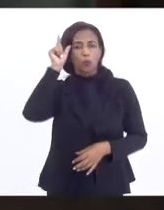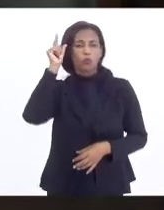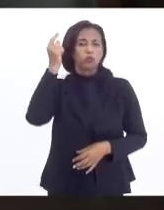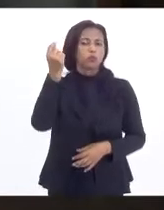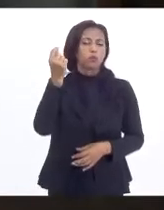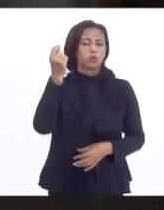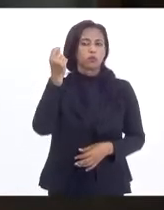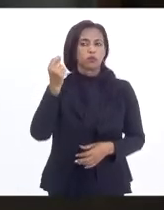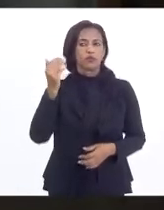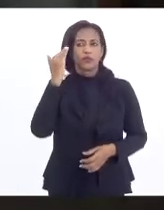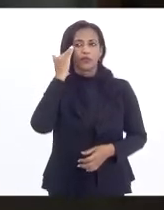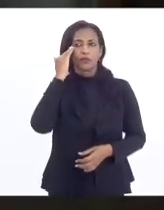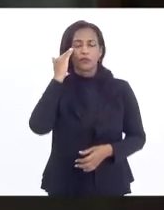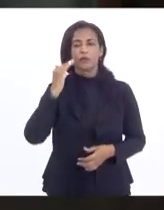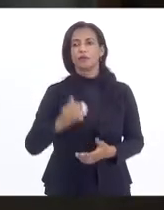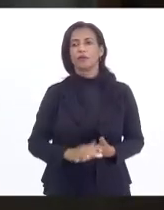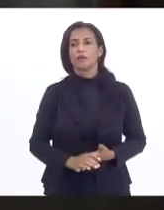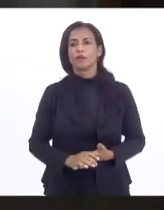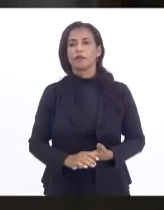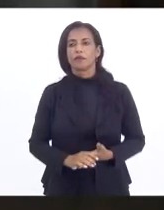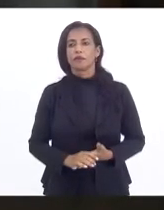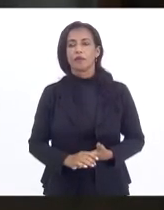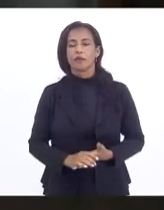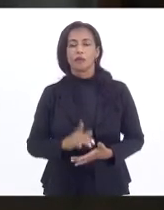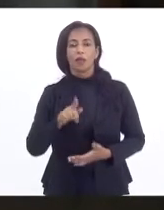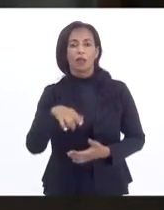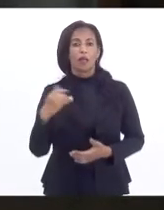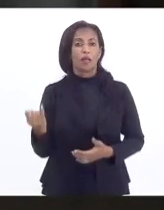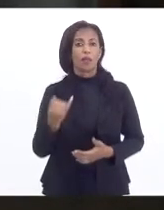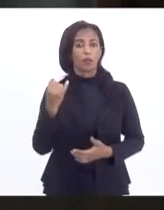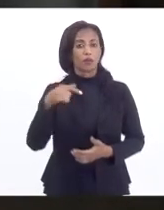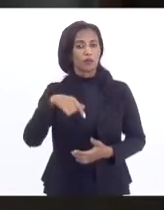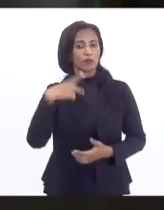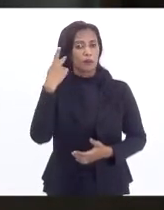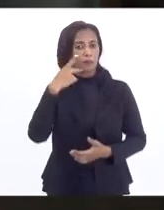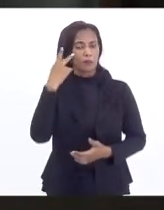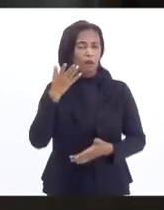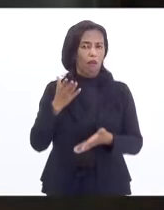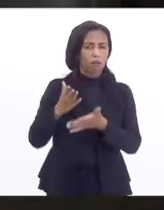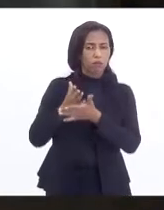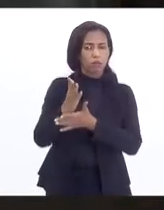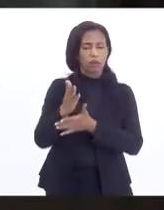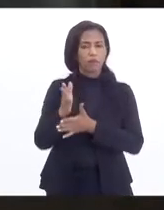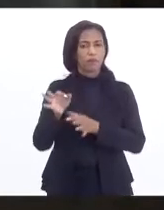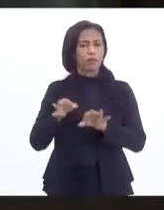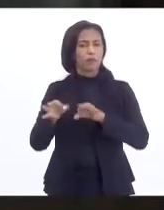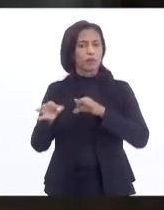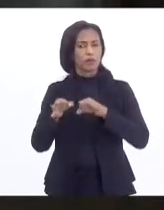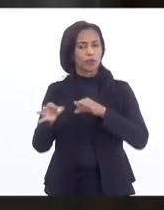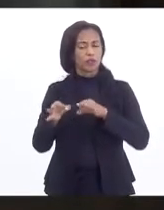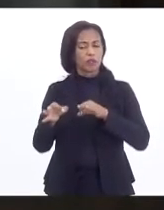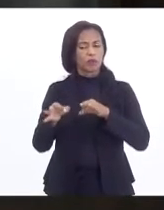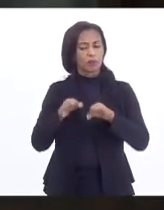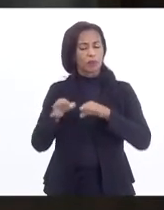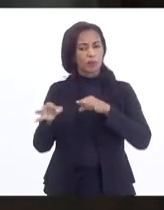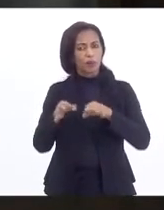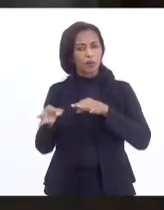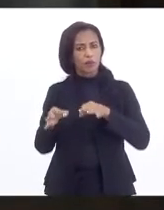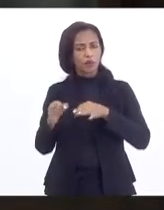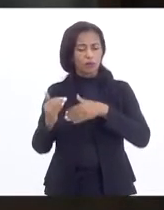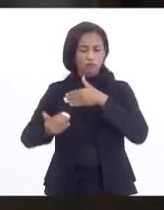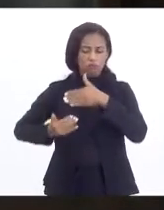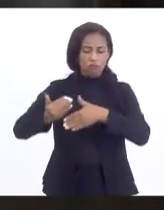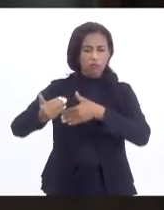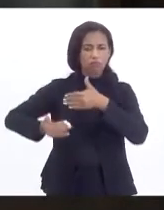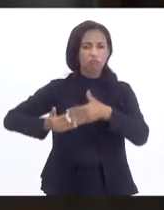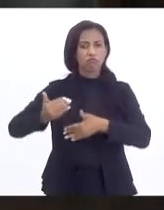de entendimento, né? E que é importante que esse parlamento aprovem projetos, que são projetos que